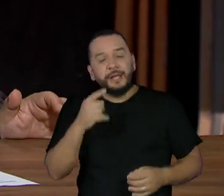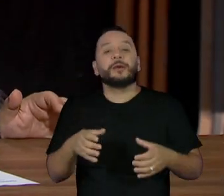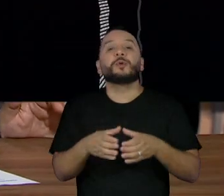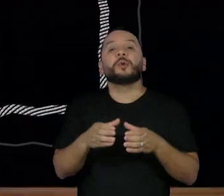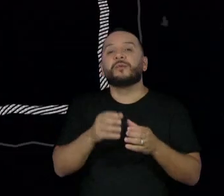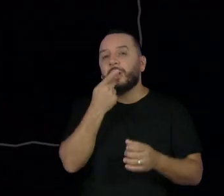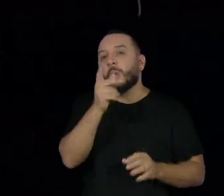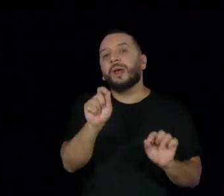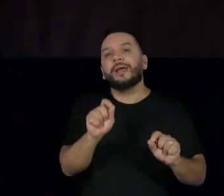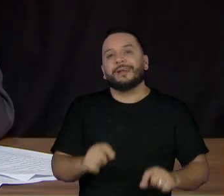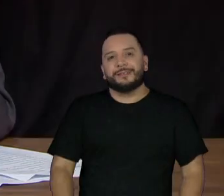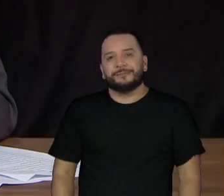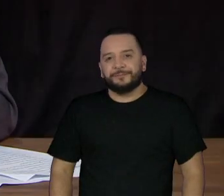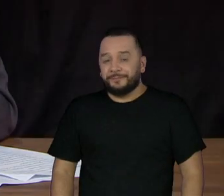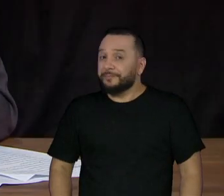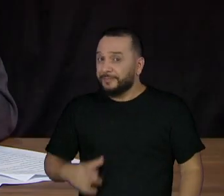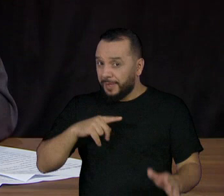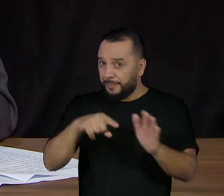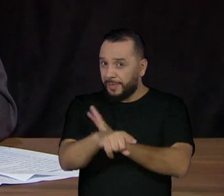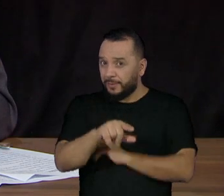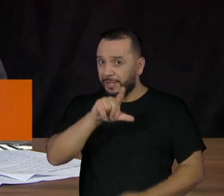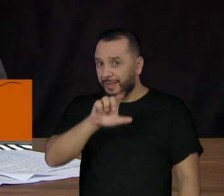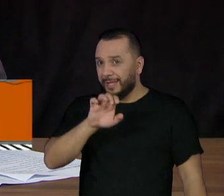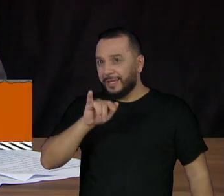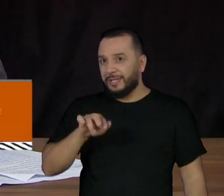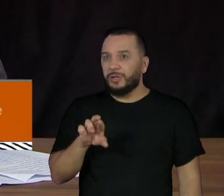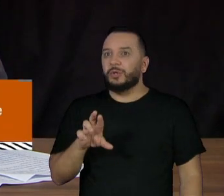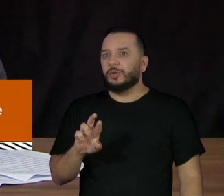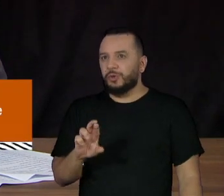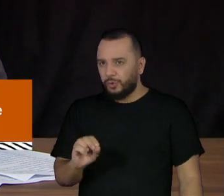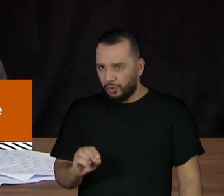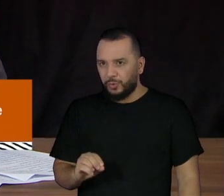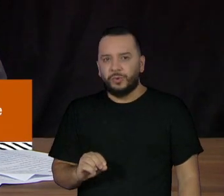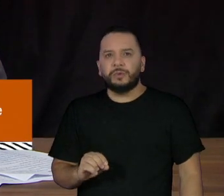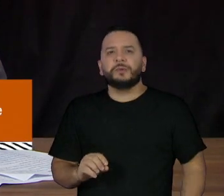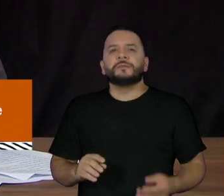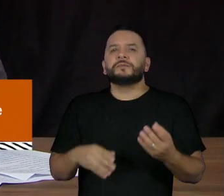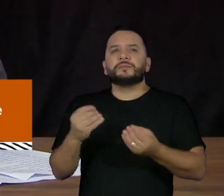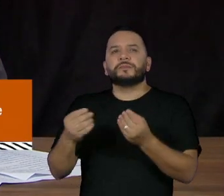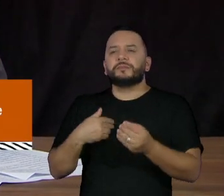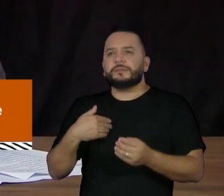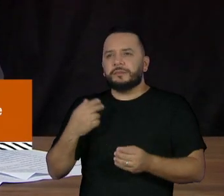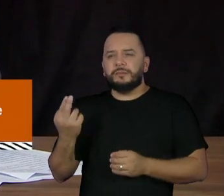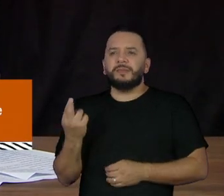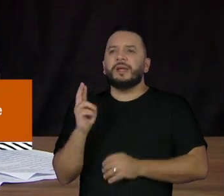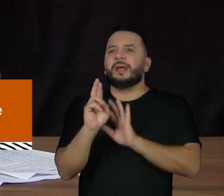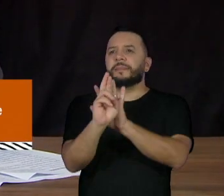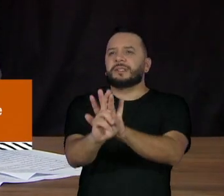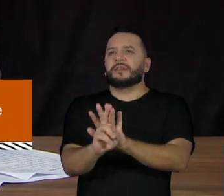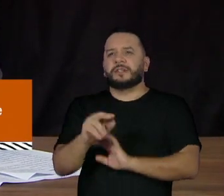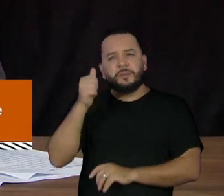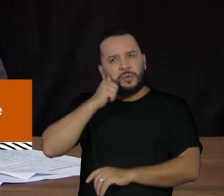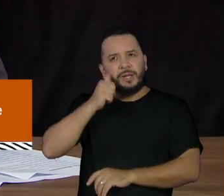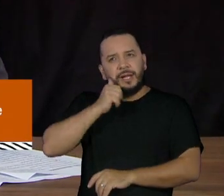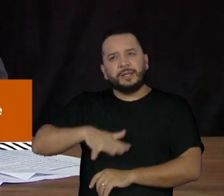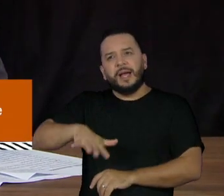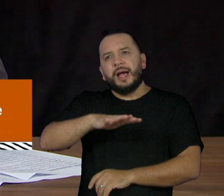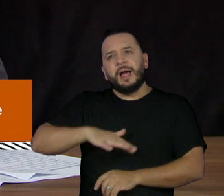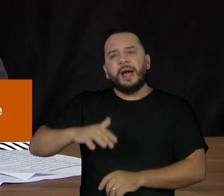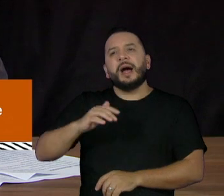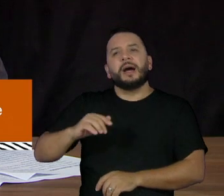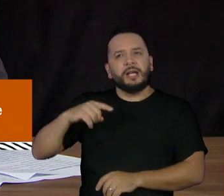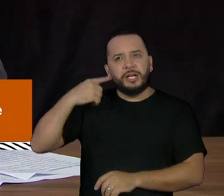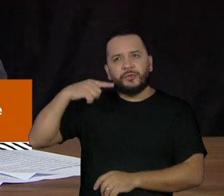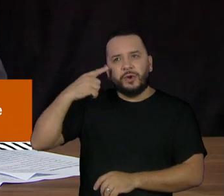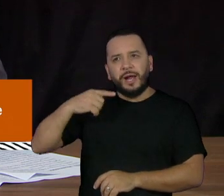aqui. Pergunta do Leandro. Qual a representatividade da mulher no direito criminal? E ele